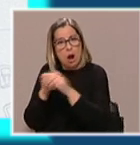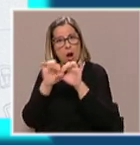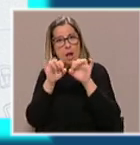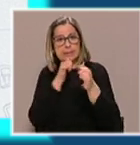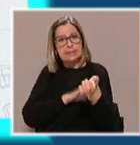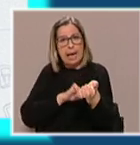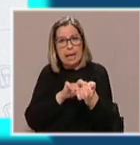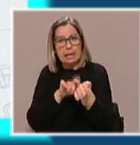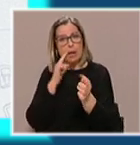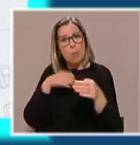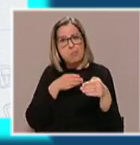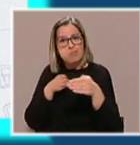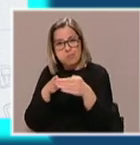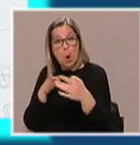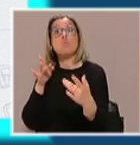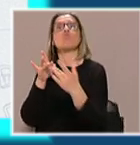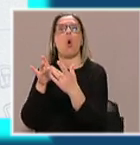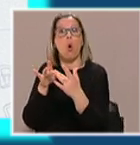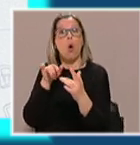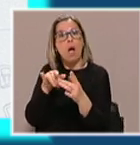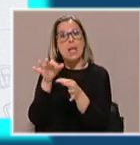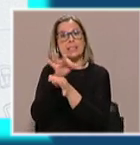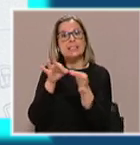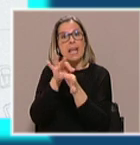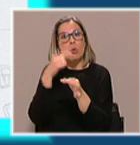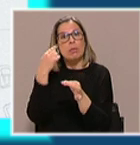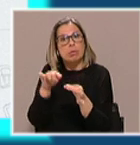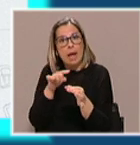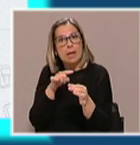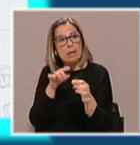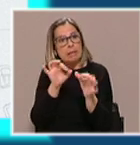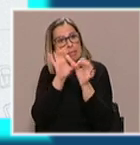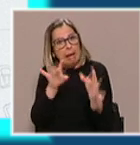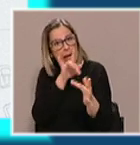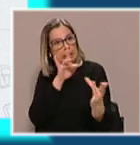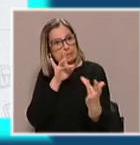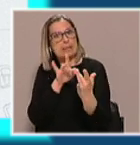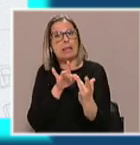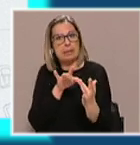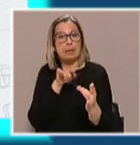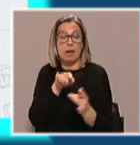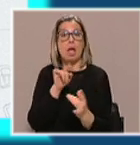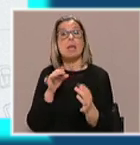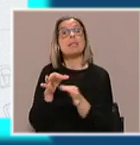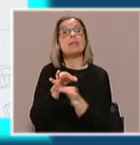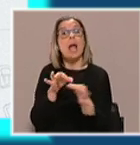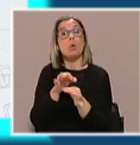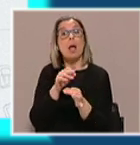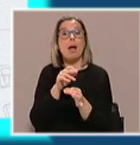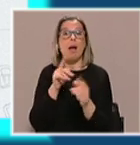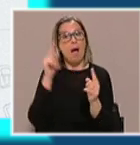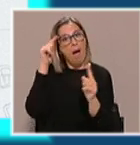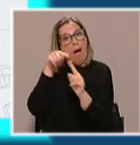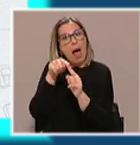receptores que lhe são específicos, que lhe são complementares. Então, uma célula-alvo é obrigatoriamente uma célula que tem